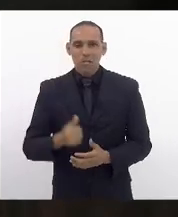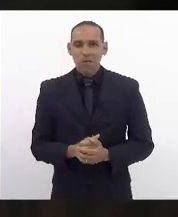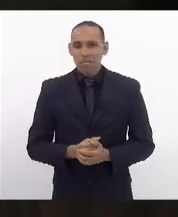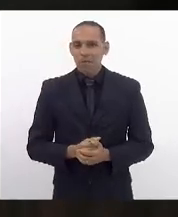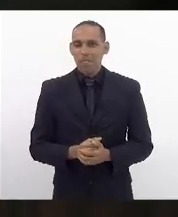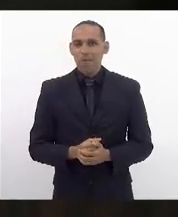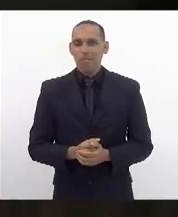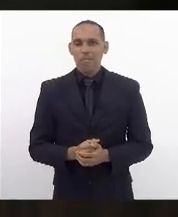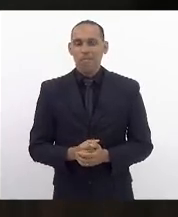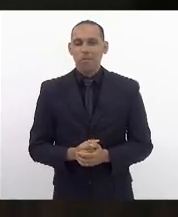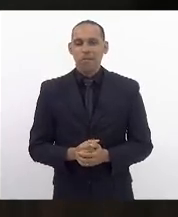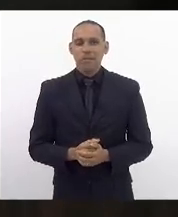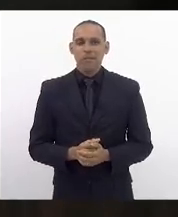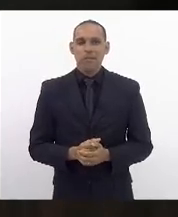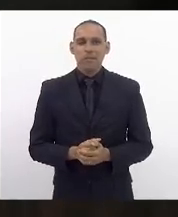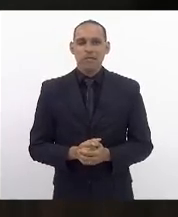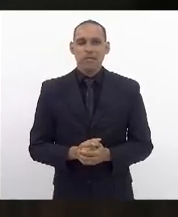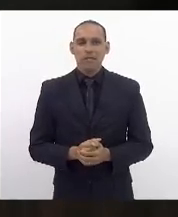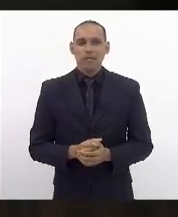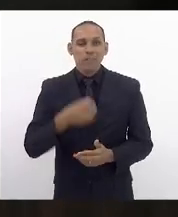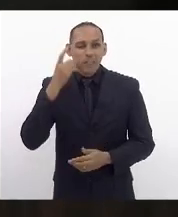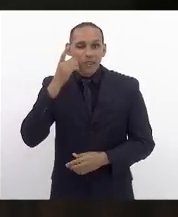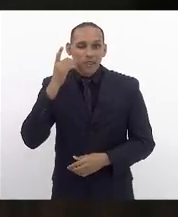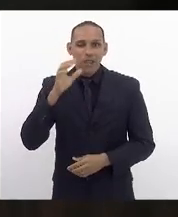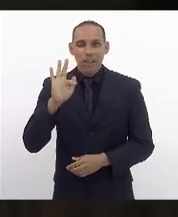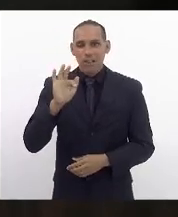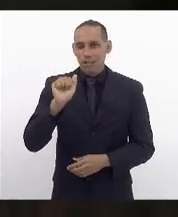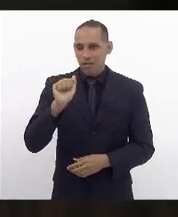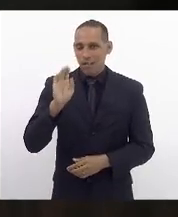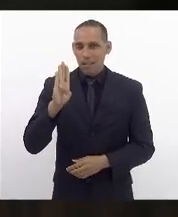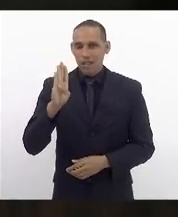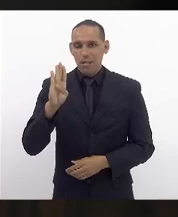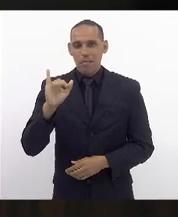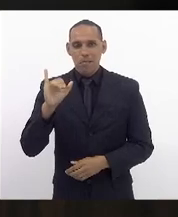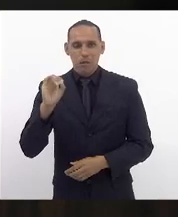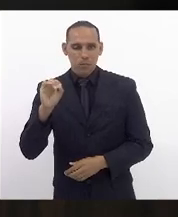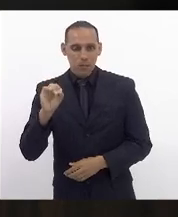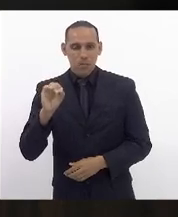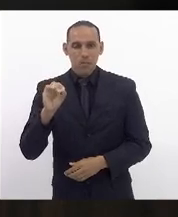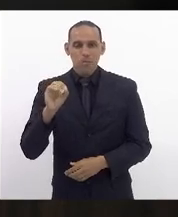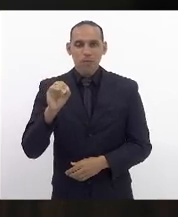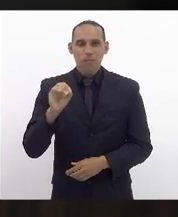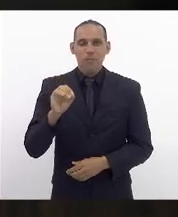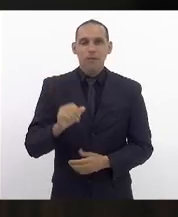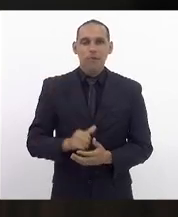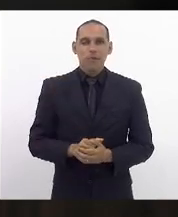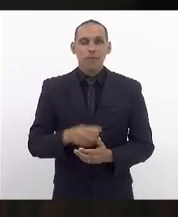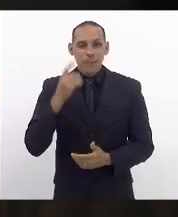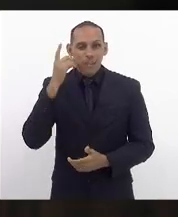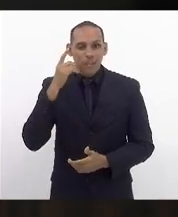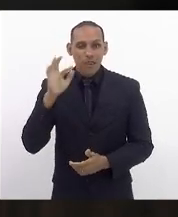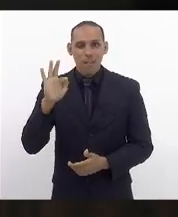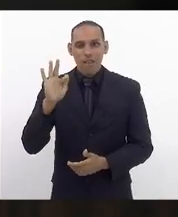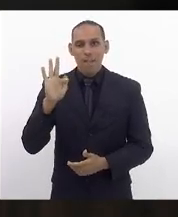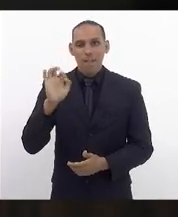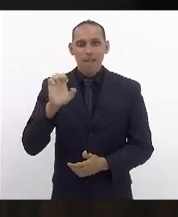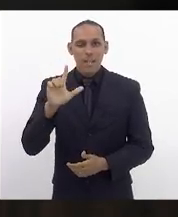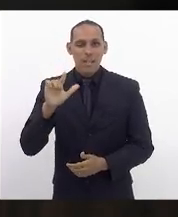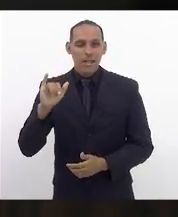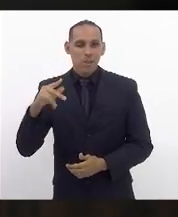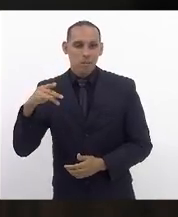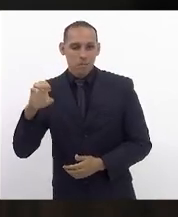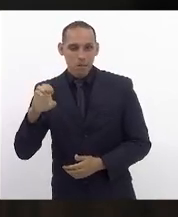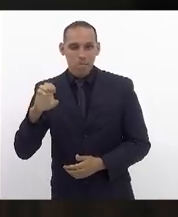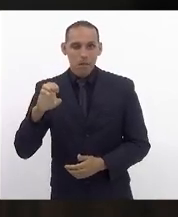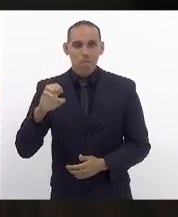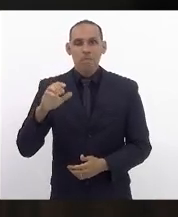Deputado Eliomar Coelho. Deputado Fábio Silva. Deputado Fábio Silva. Deputado Felipe Pobel.